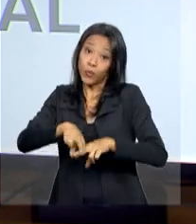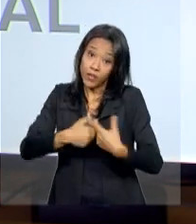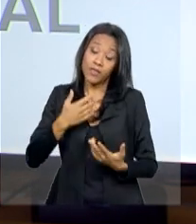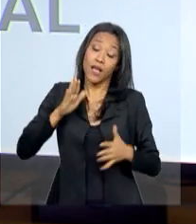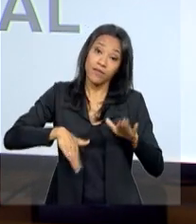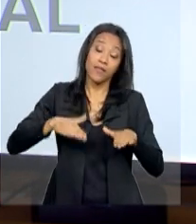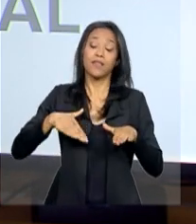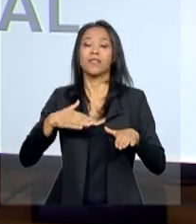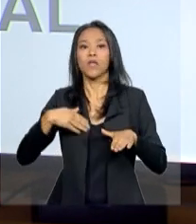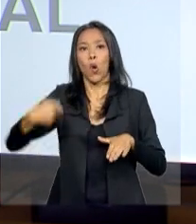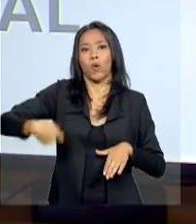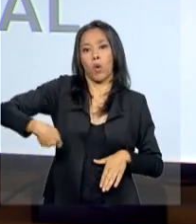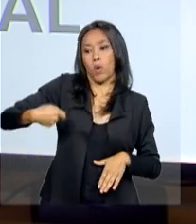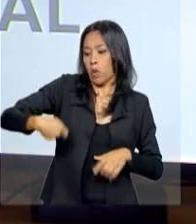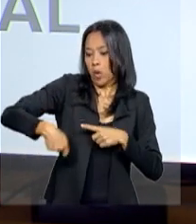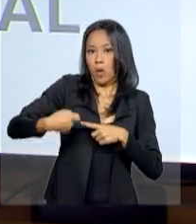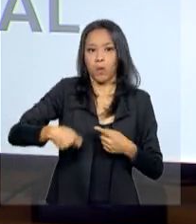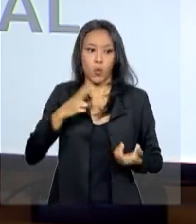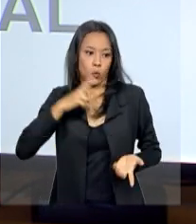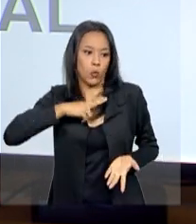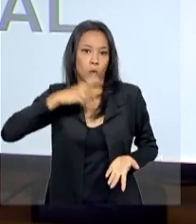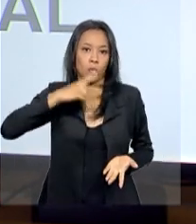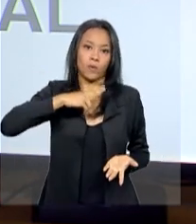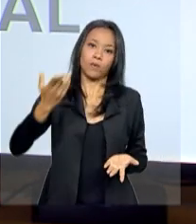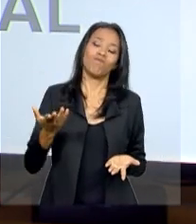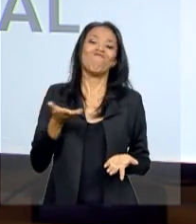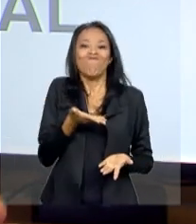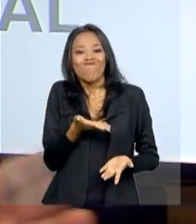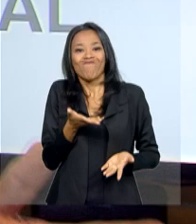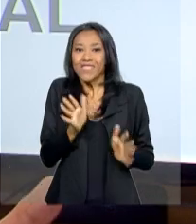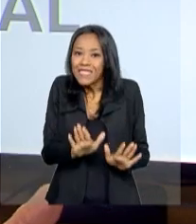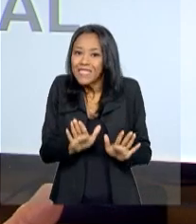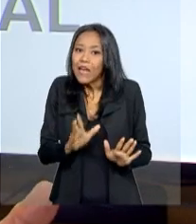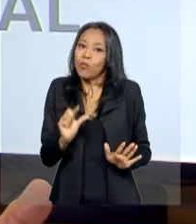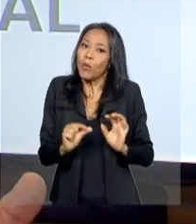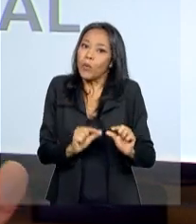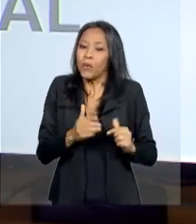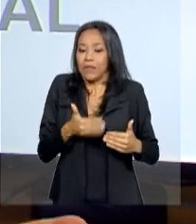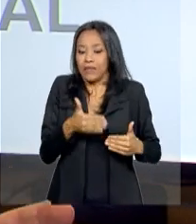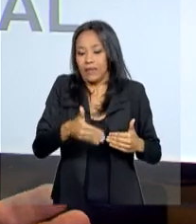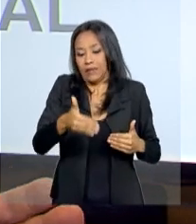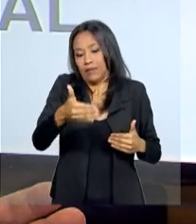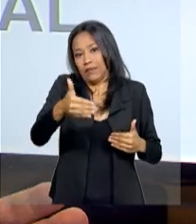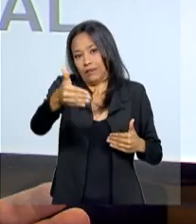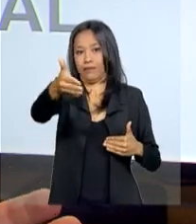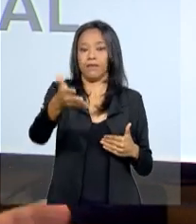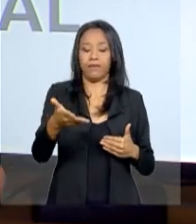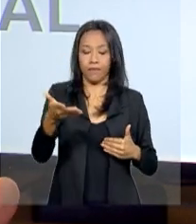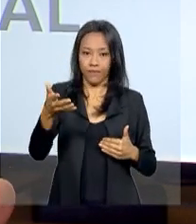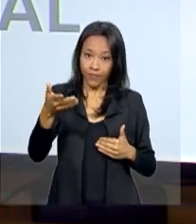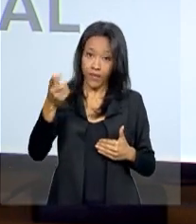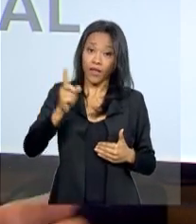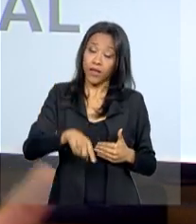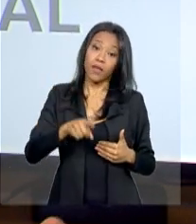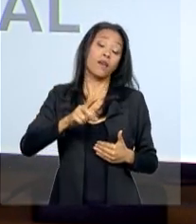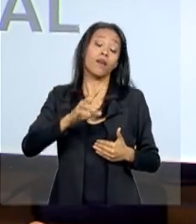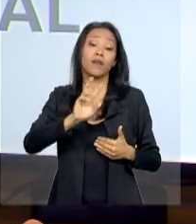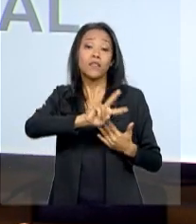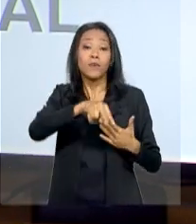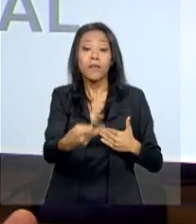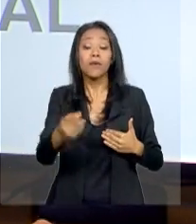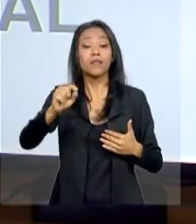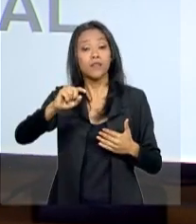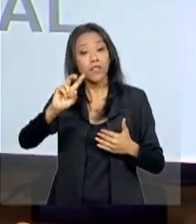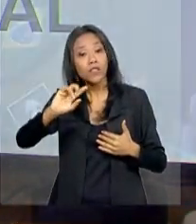demanda maior, uma cobrança maior, no que diz respeito às ações emergenciais, cujos resultados podem ser